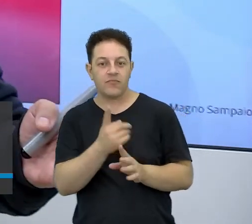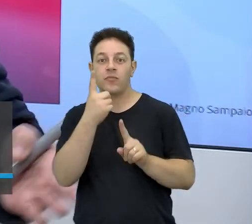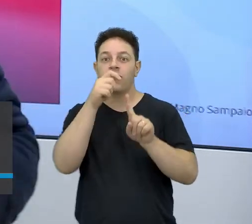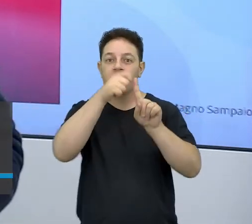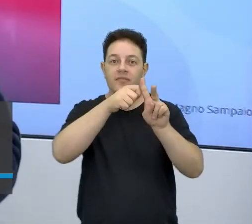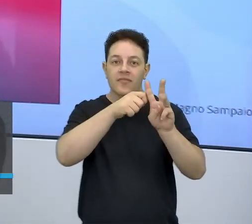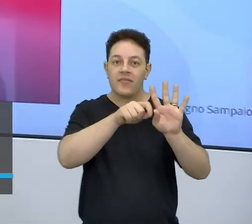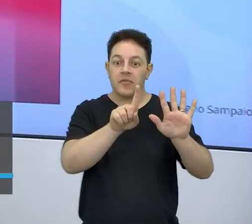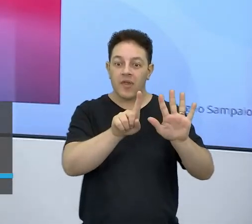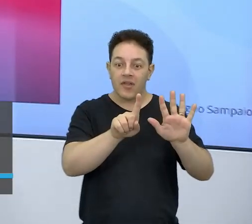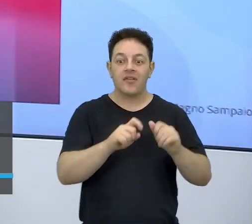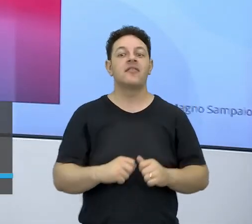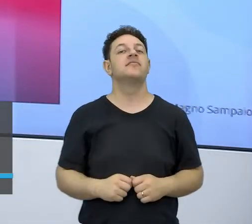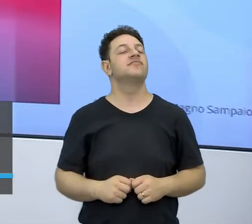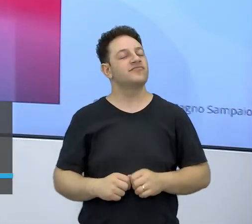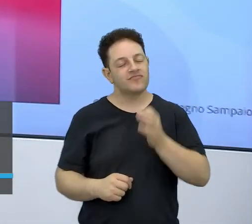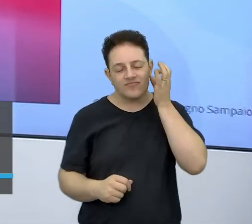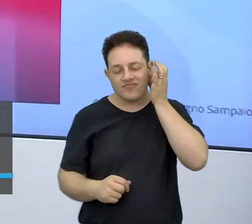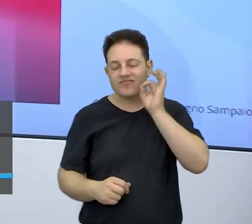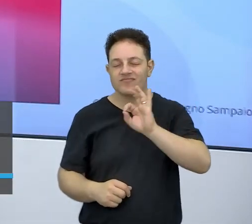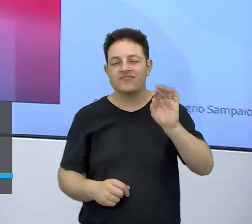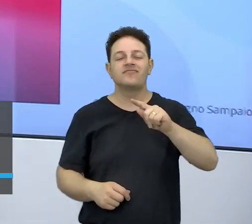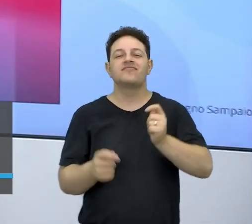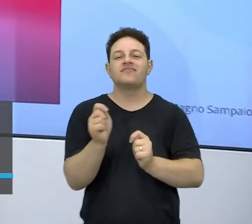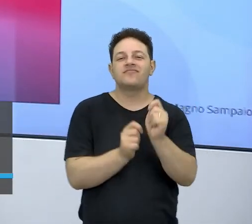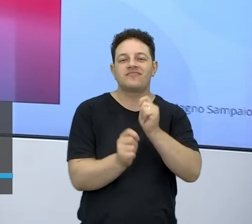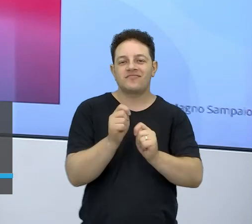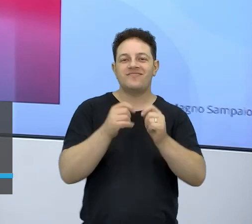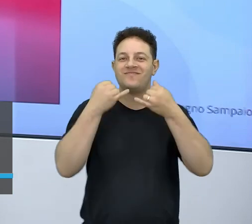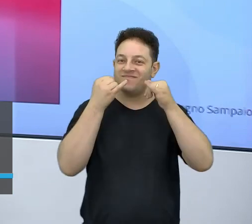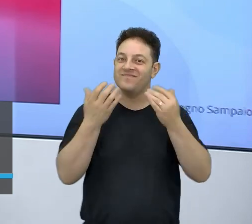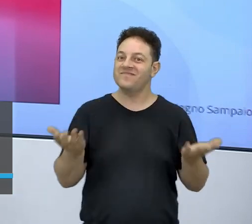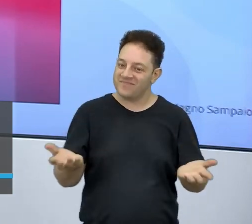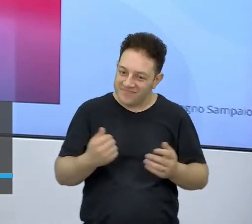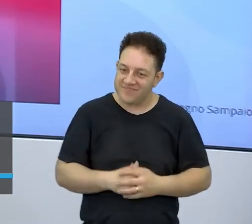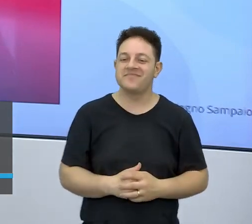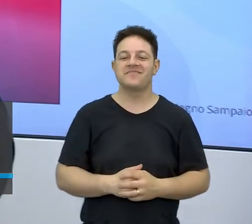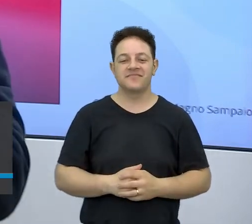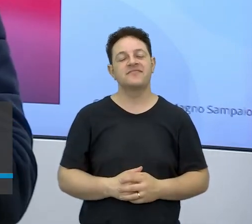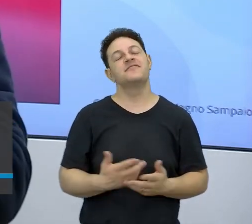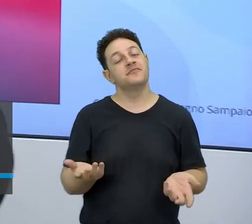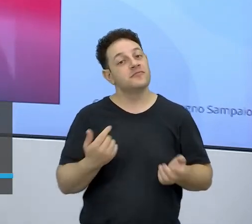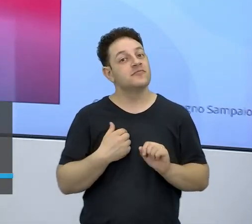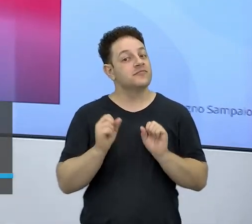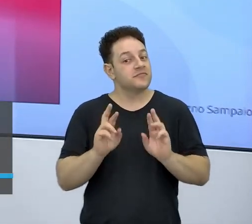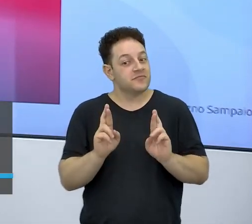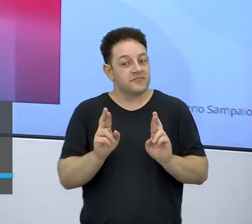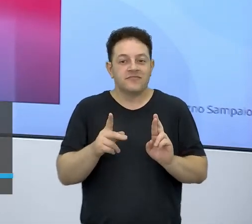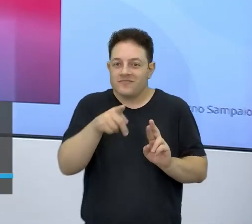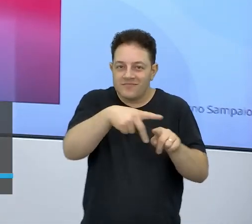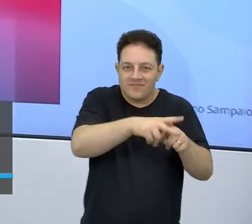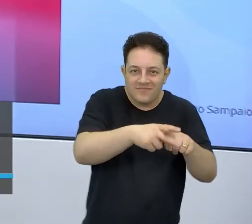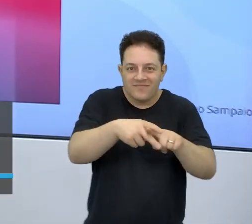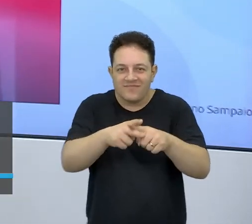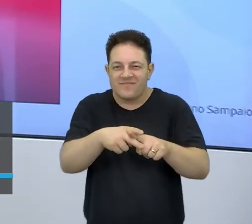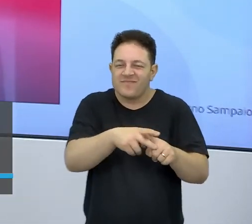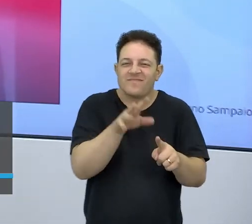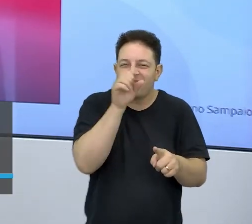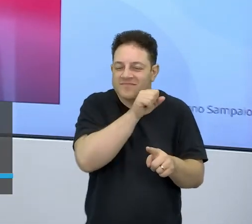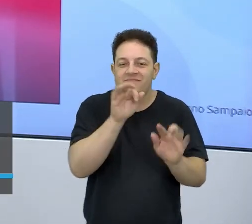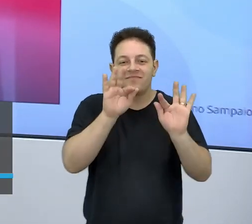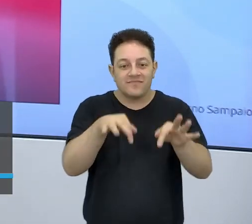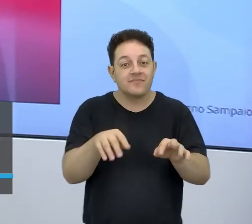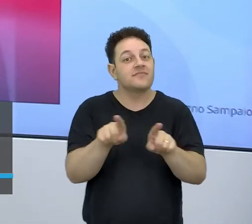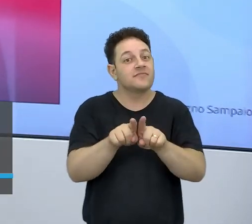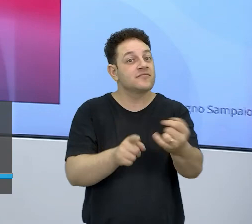semestre inteiro, eficiência energética. Não é legal? Bom, eu espero os últimos ajustes aí no seu projeto também e as